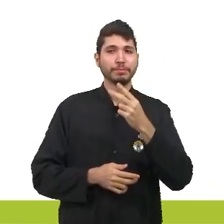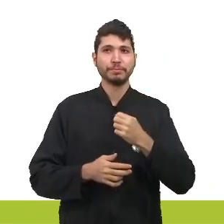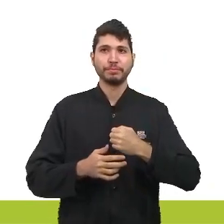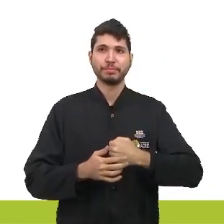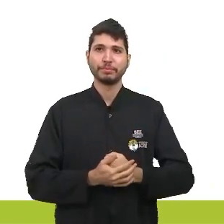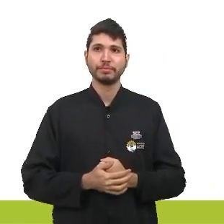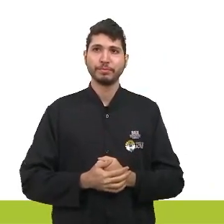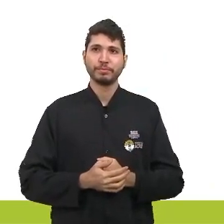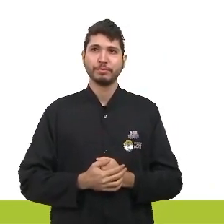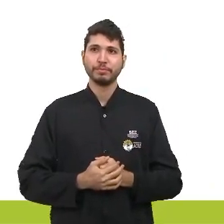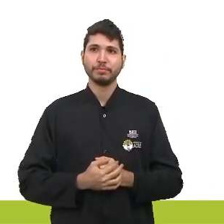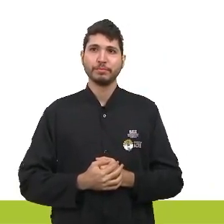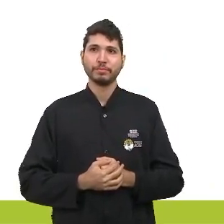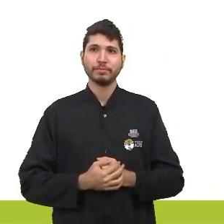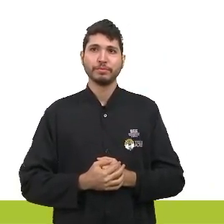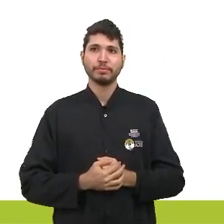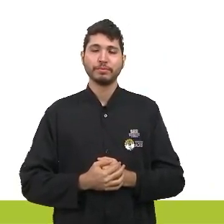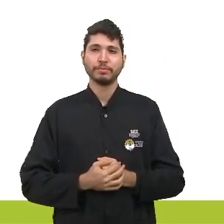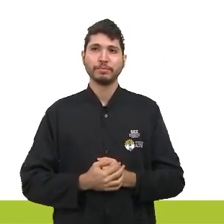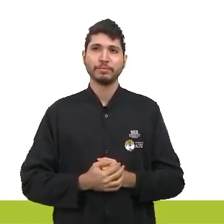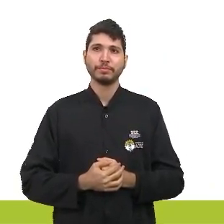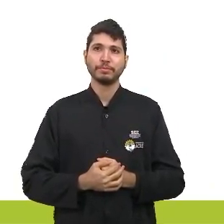fumantes. De novo,